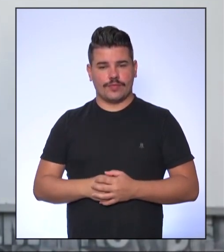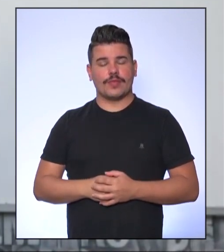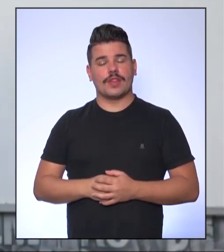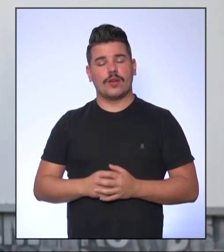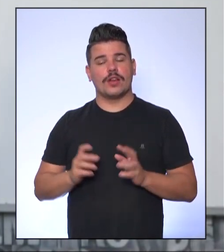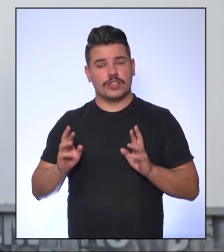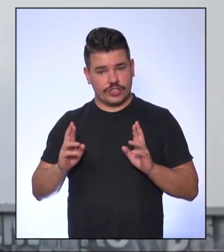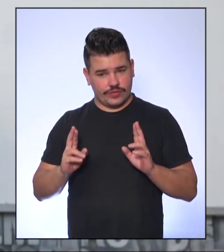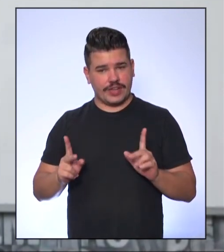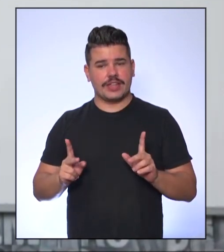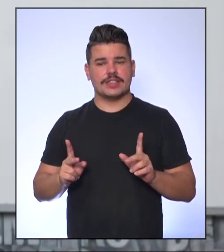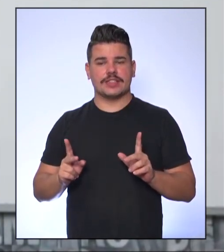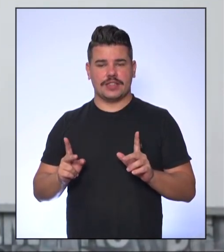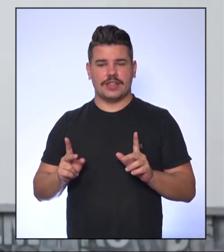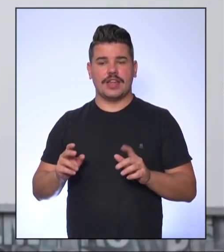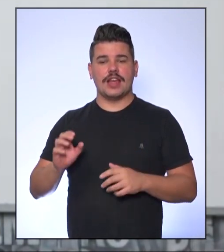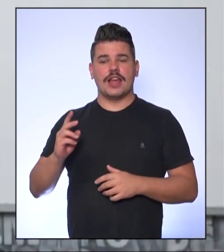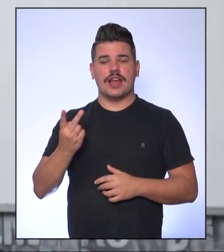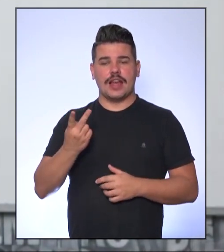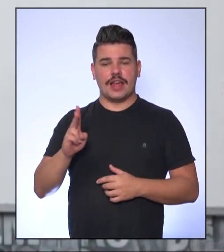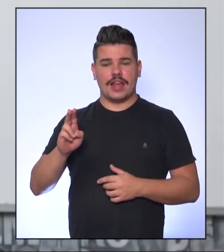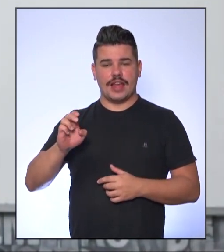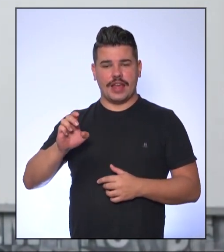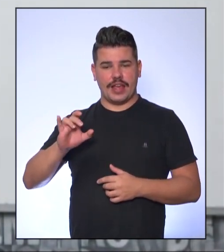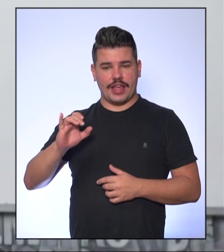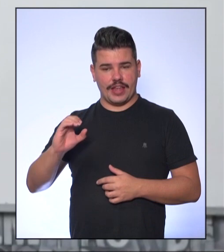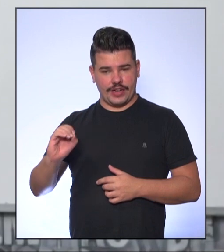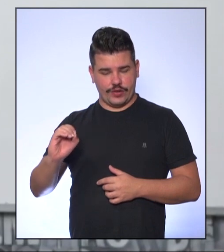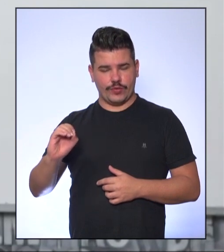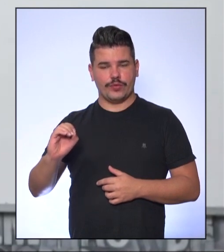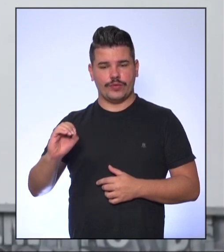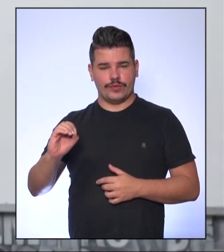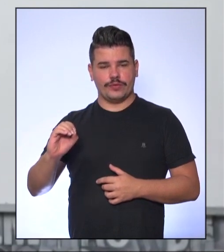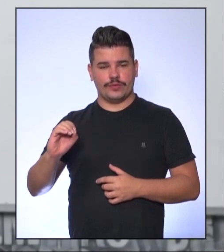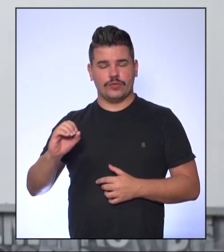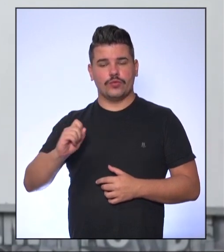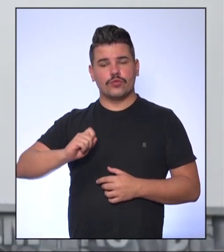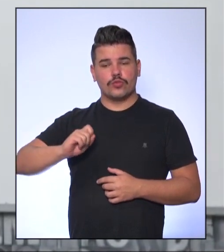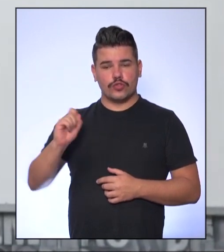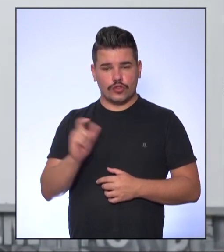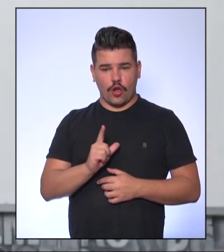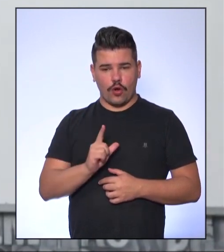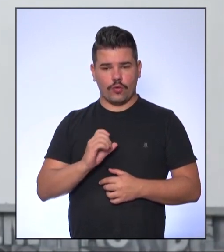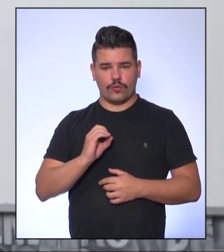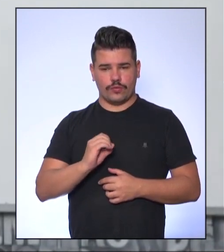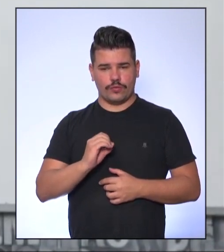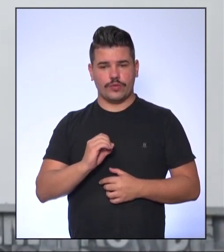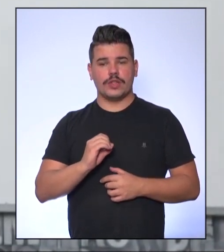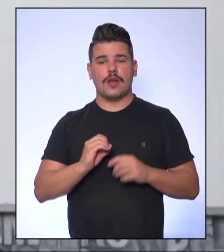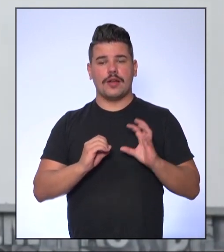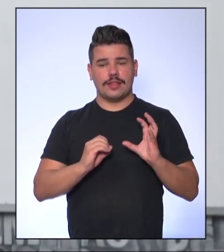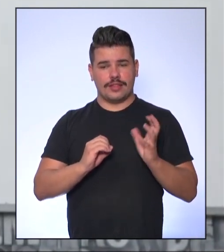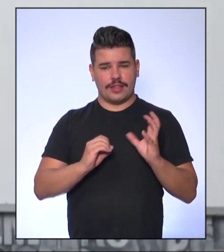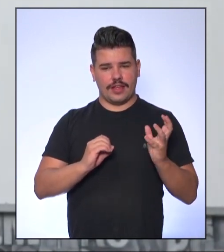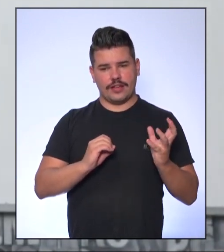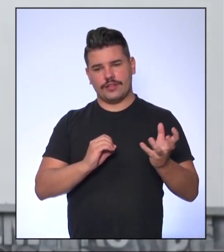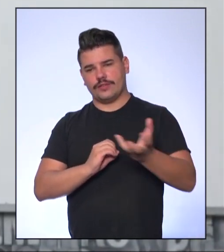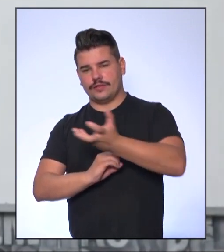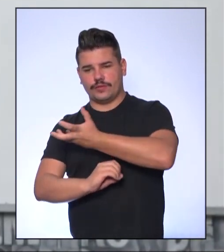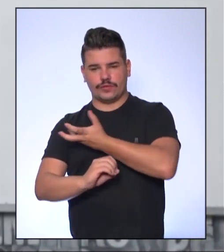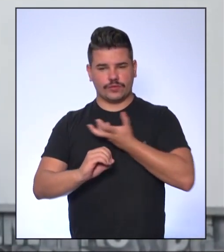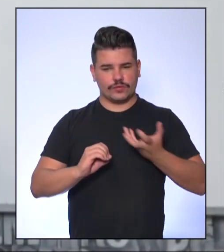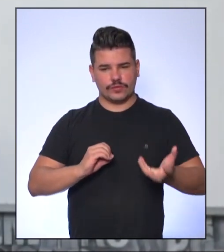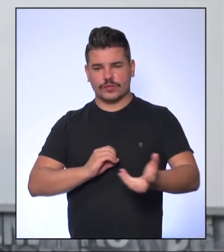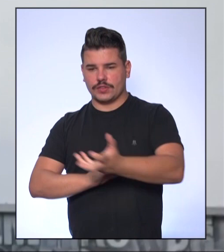Heliogel. Então, só para ilustrar, aqui eu tenho o meu heliocentrismo, usado até os dias